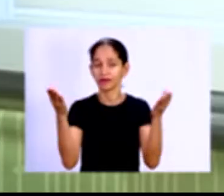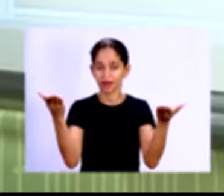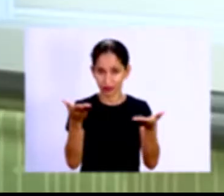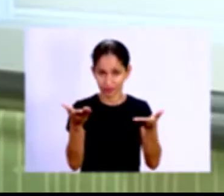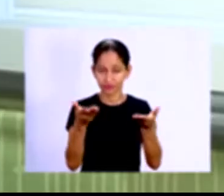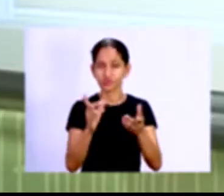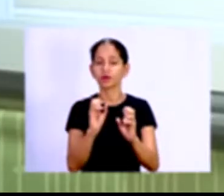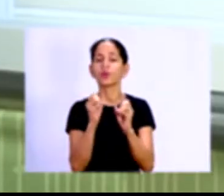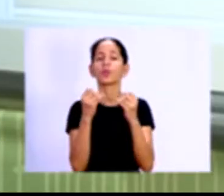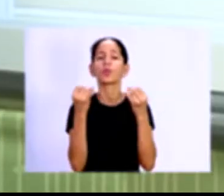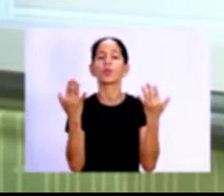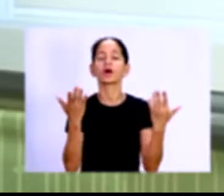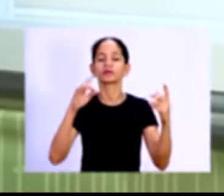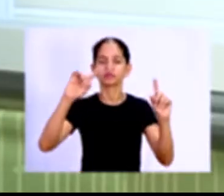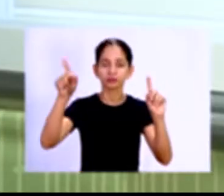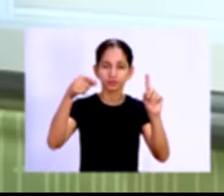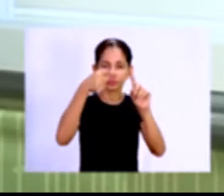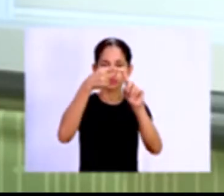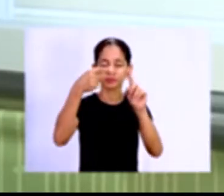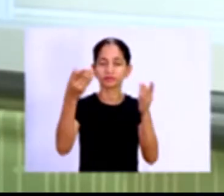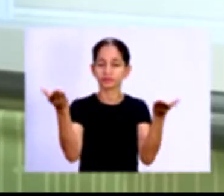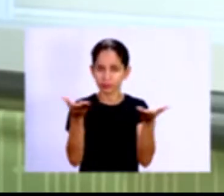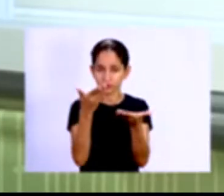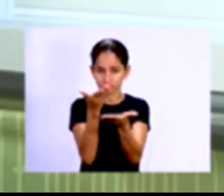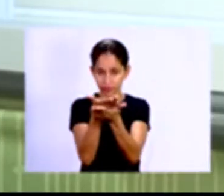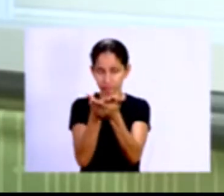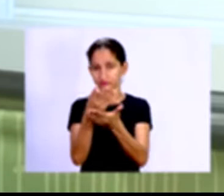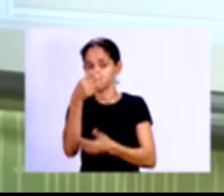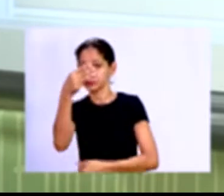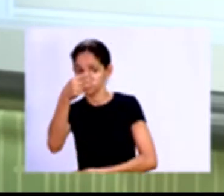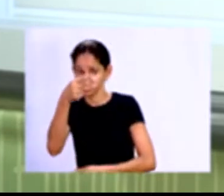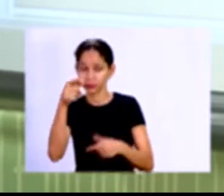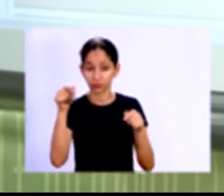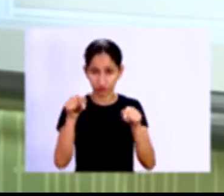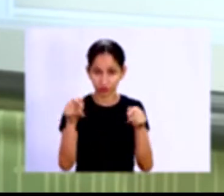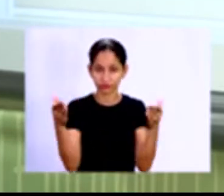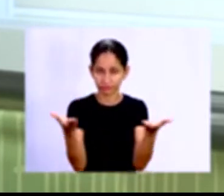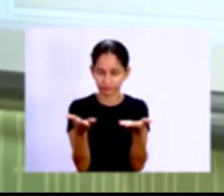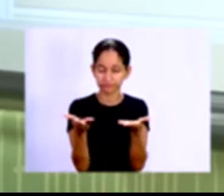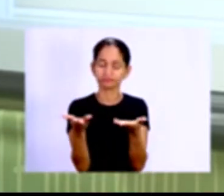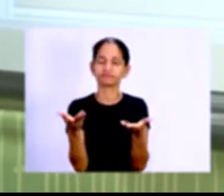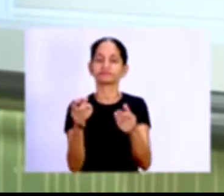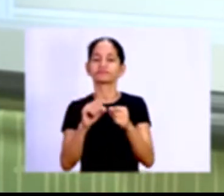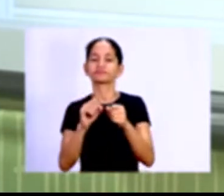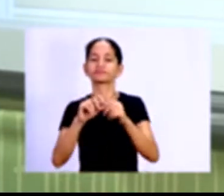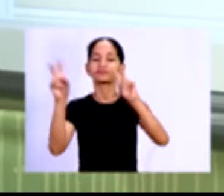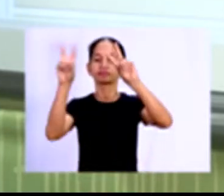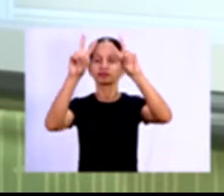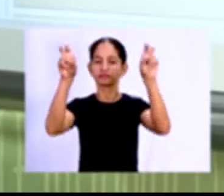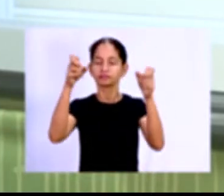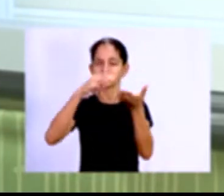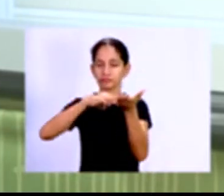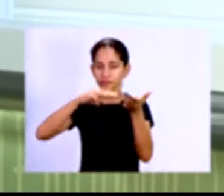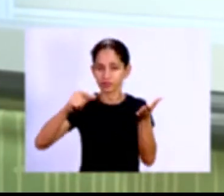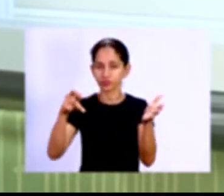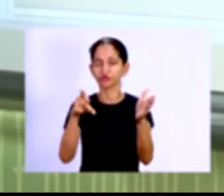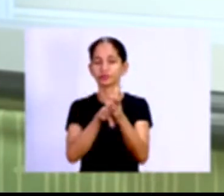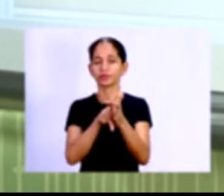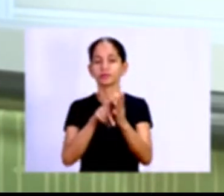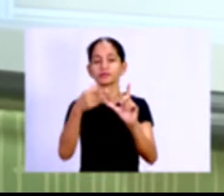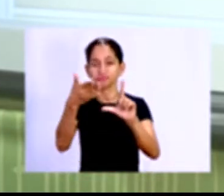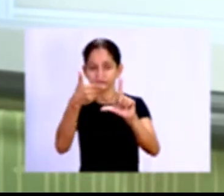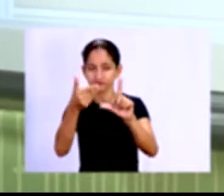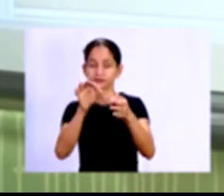então quais são os objetivos dessa teleaula 3 que nós trazemos como tema para você, as